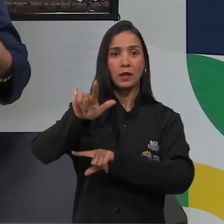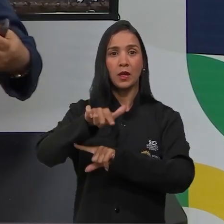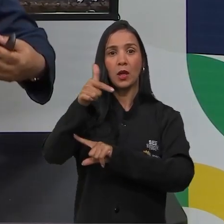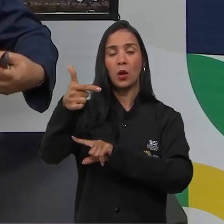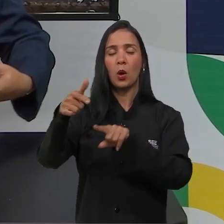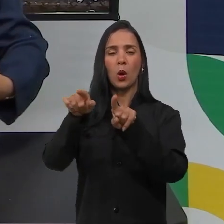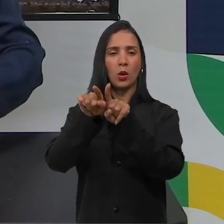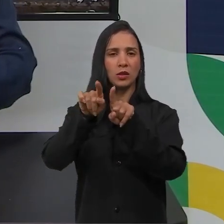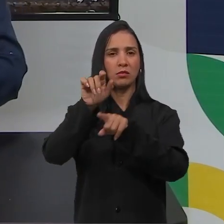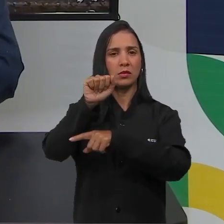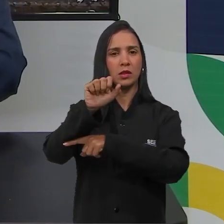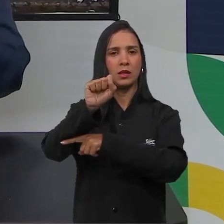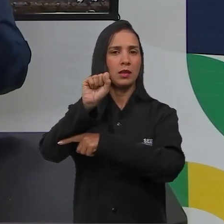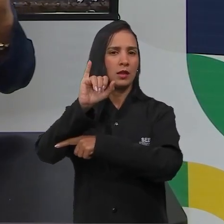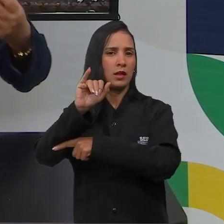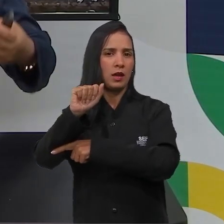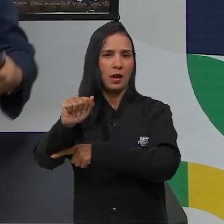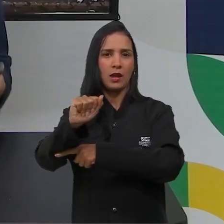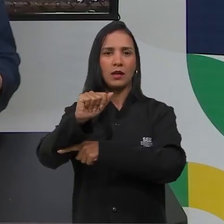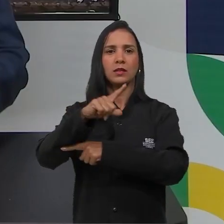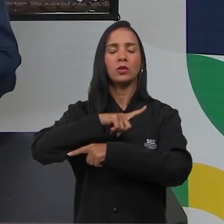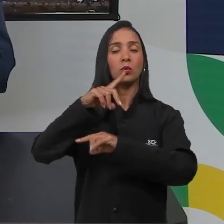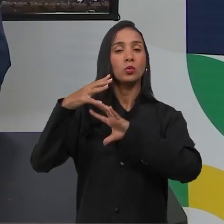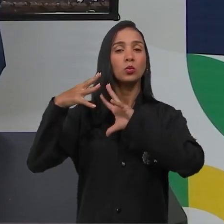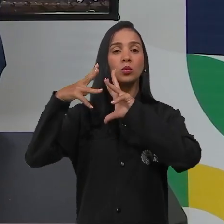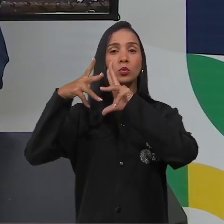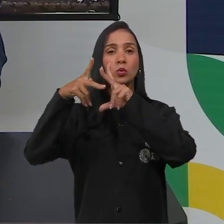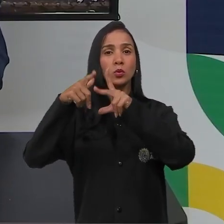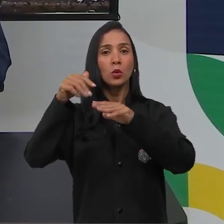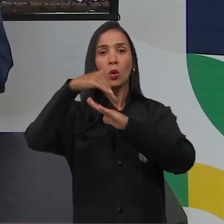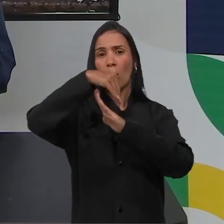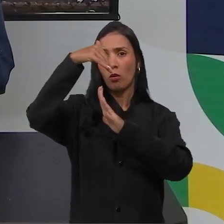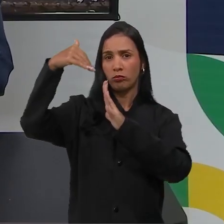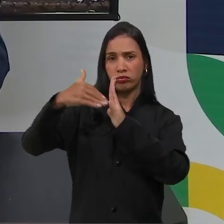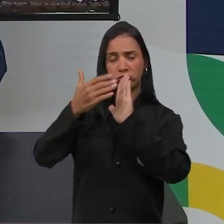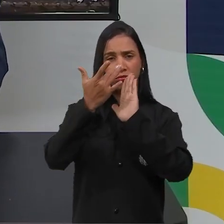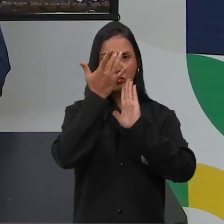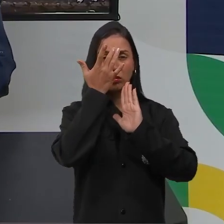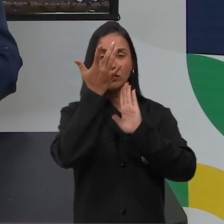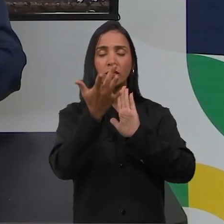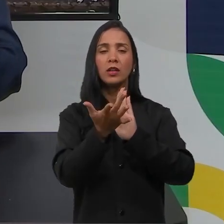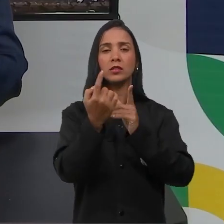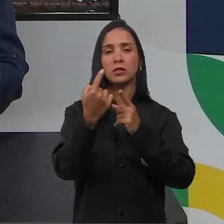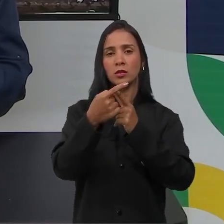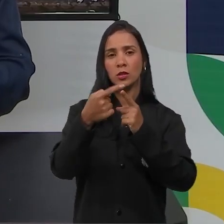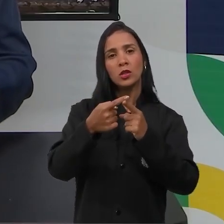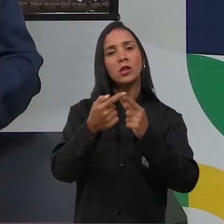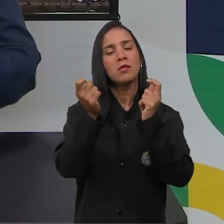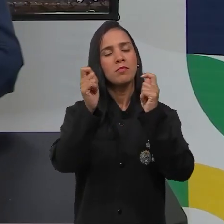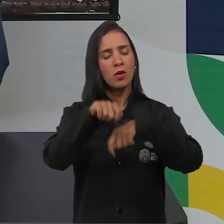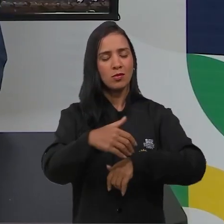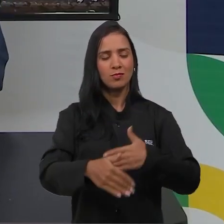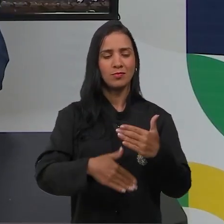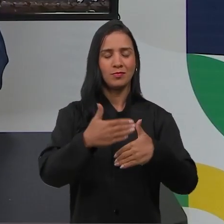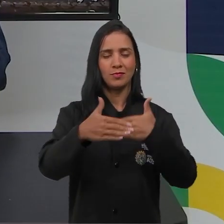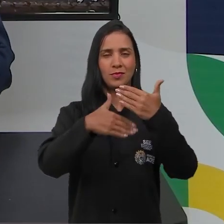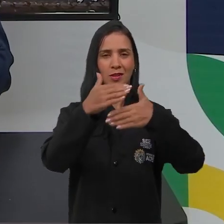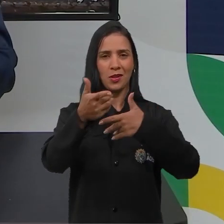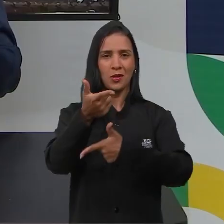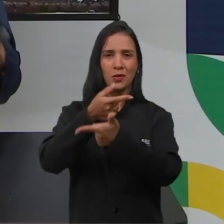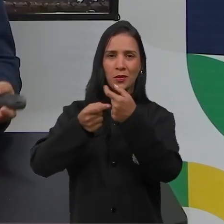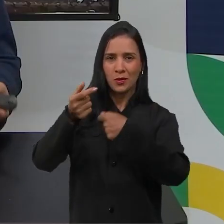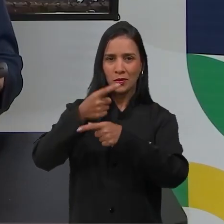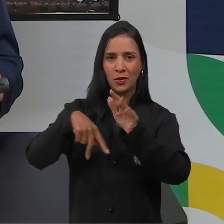também. Tudo isso facilitaria a questão aí, o desenvolvimento desse comércio, assim como